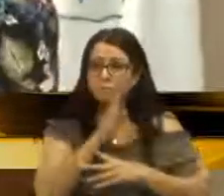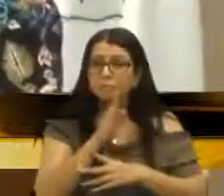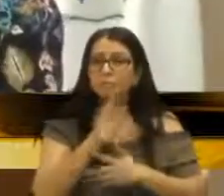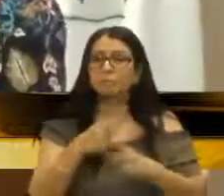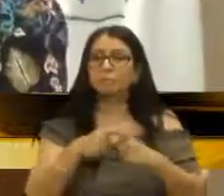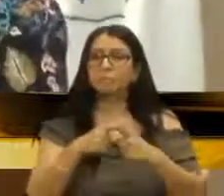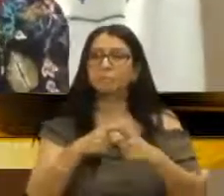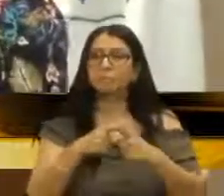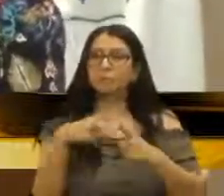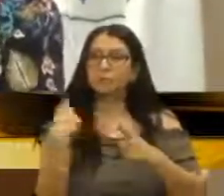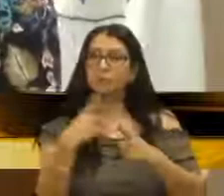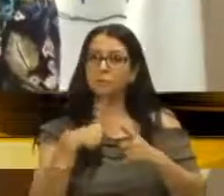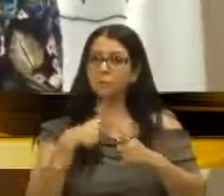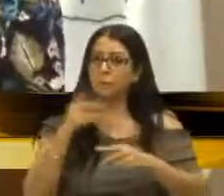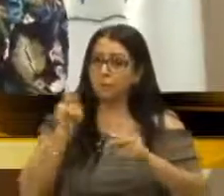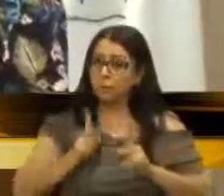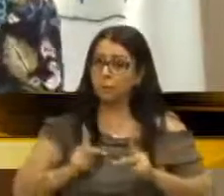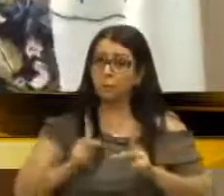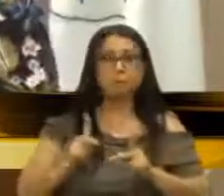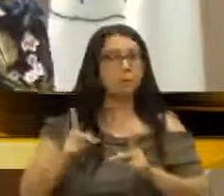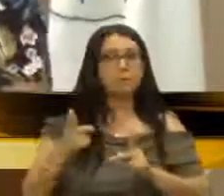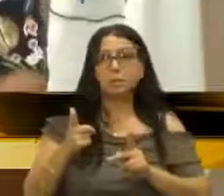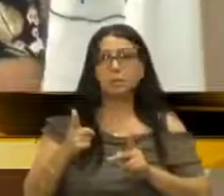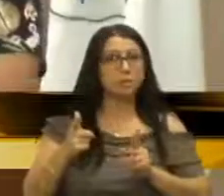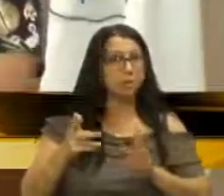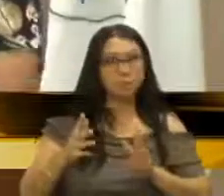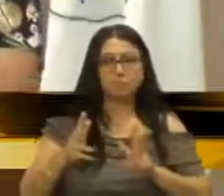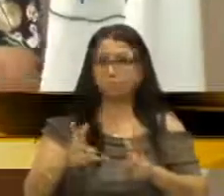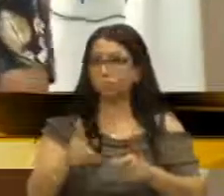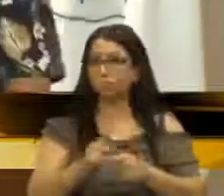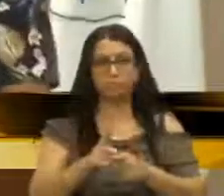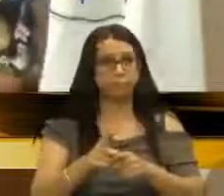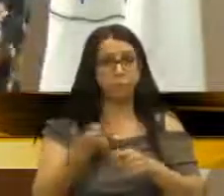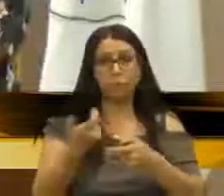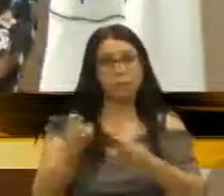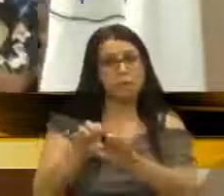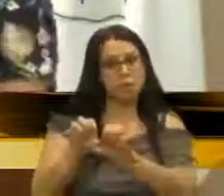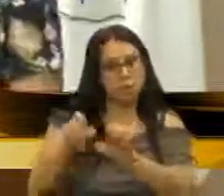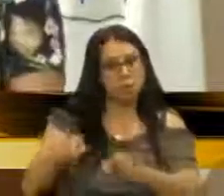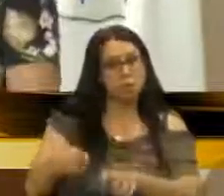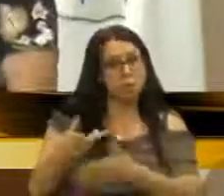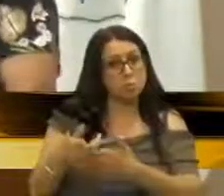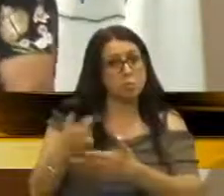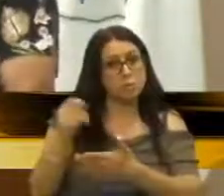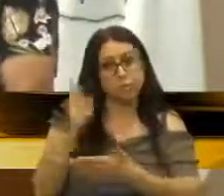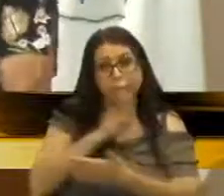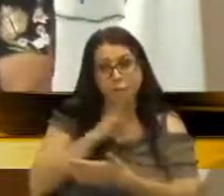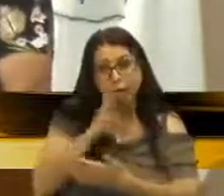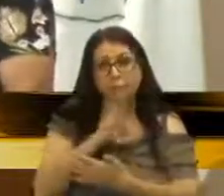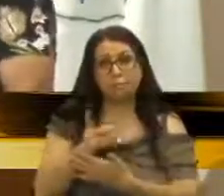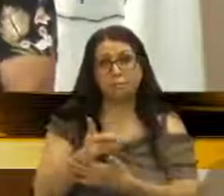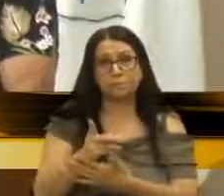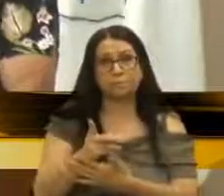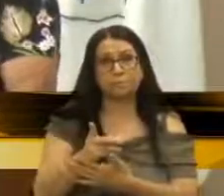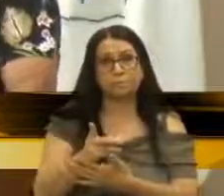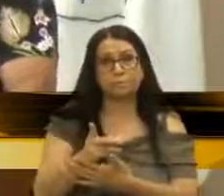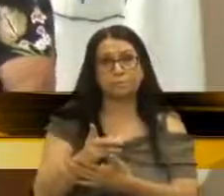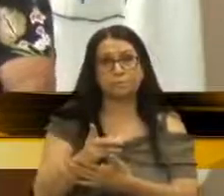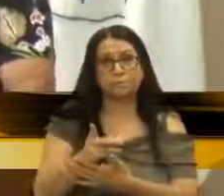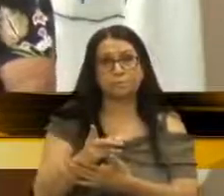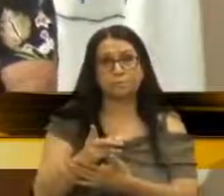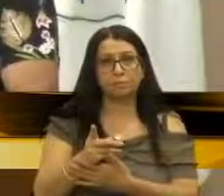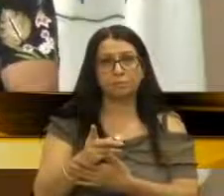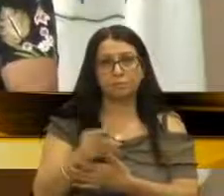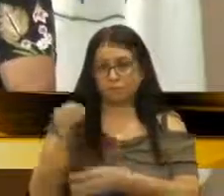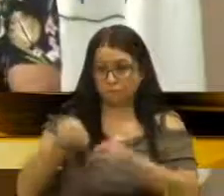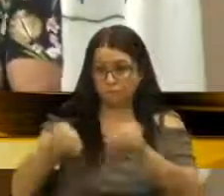nós temos ainda produtores que não têm esse maquinário não tem essa estrutura nós precisamos com urgência dessa